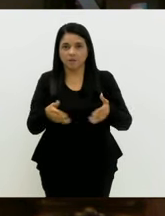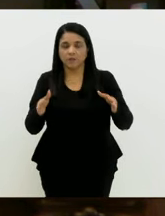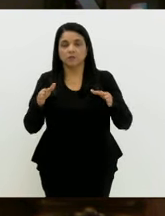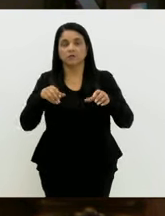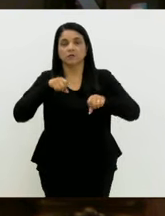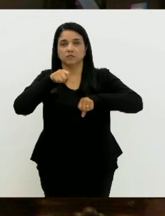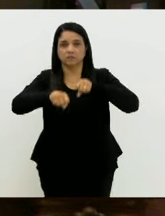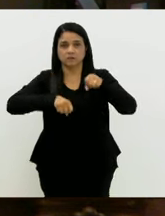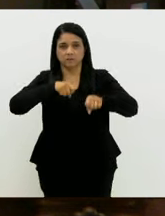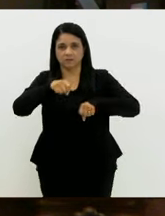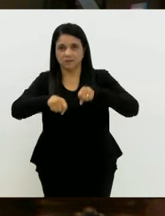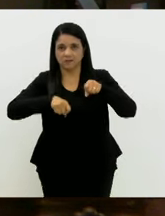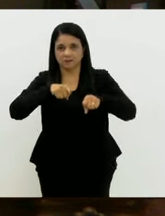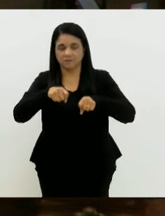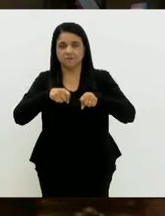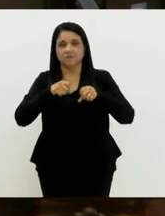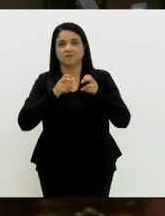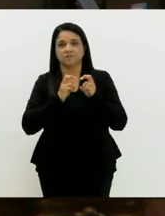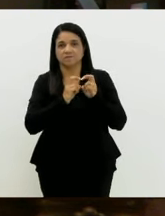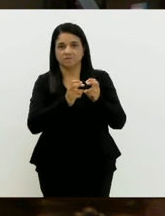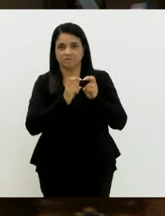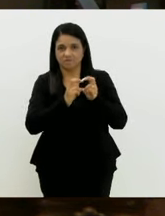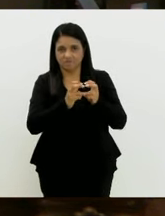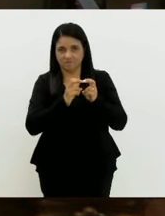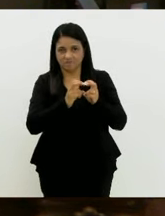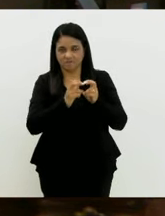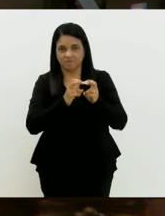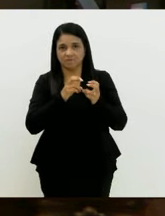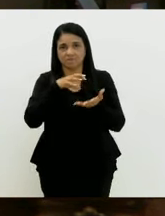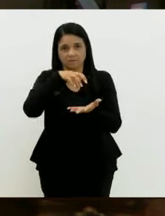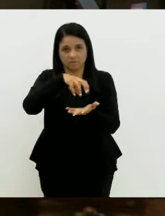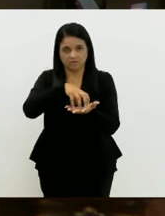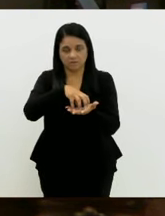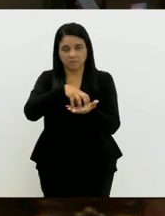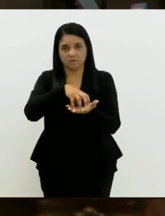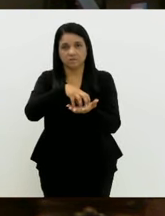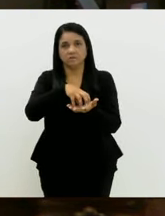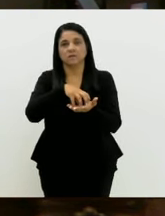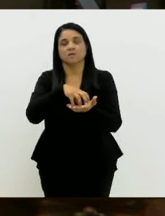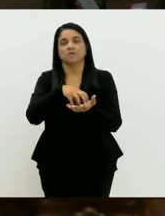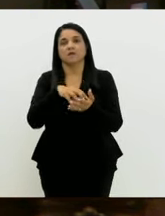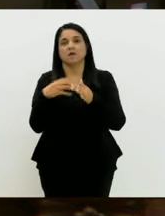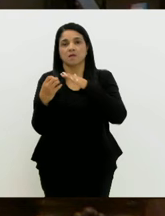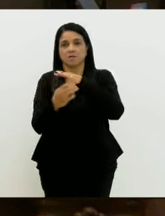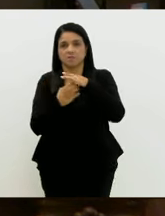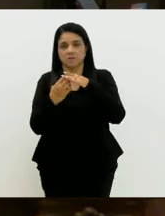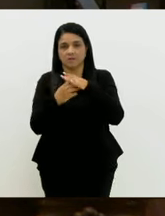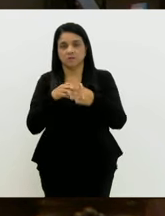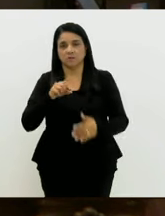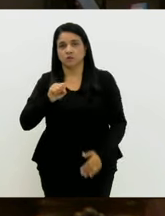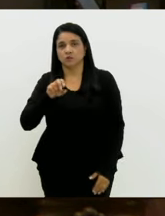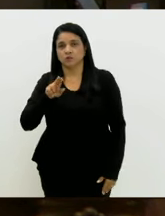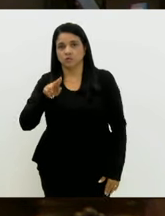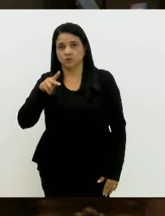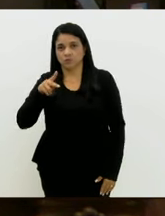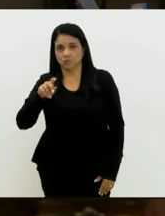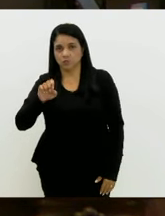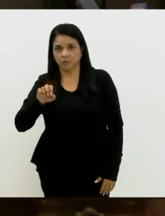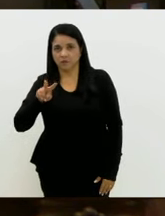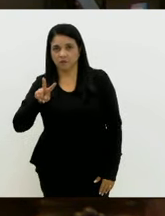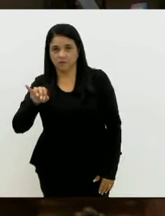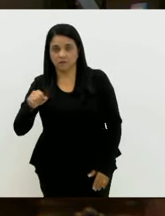bicicletários das estações ferroviárias operadas pela concessionária Supervia. Parecer da Comissão de